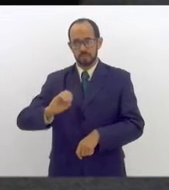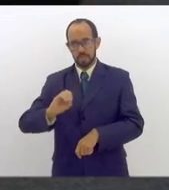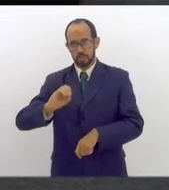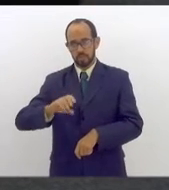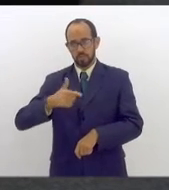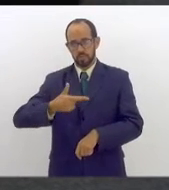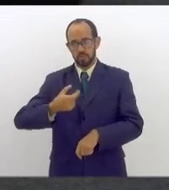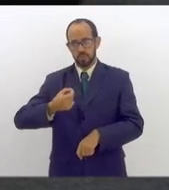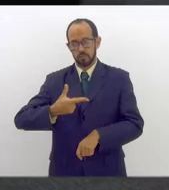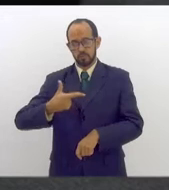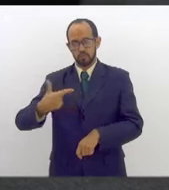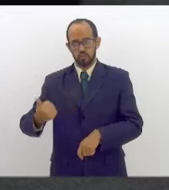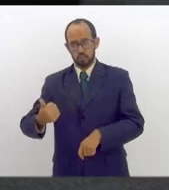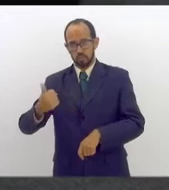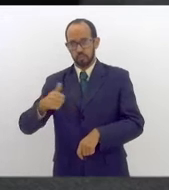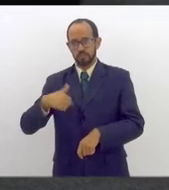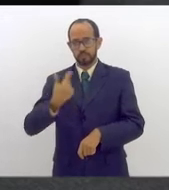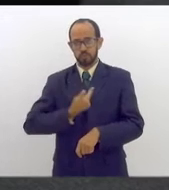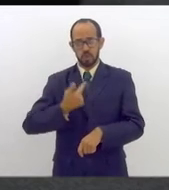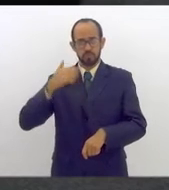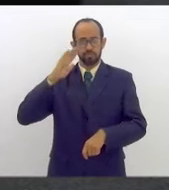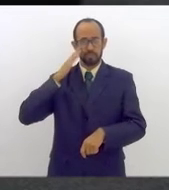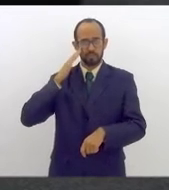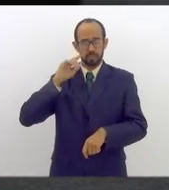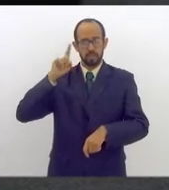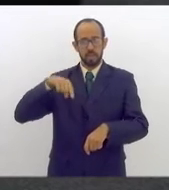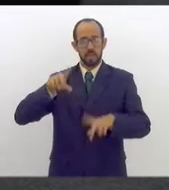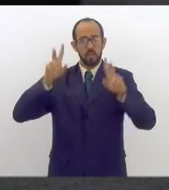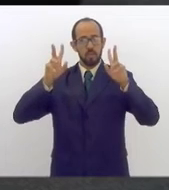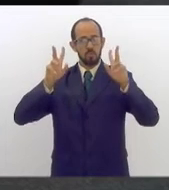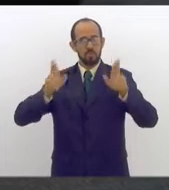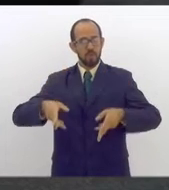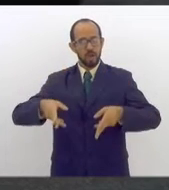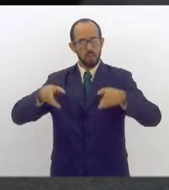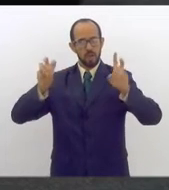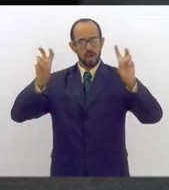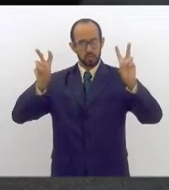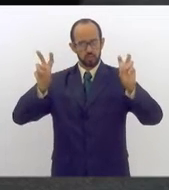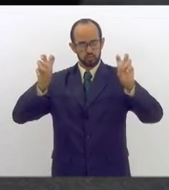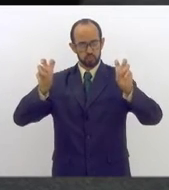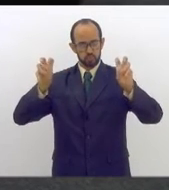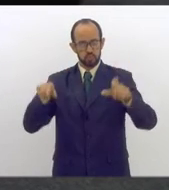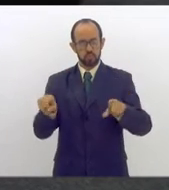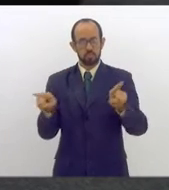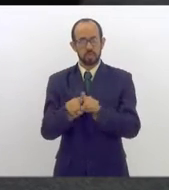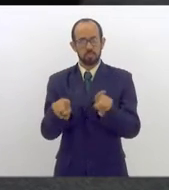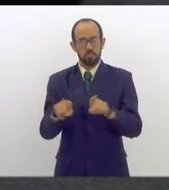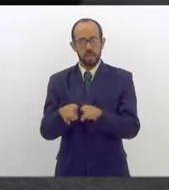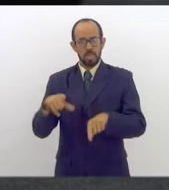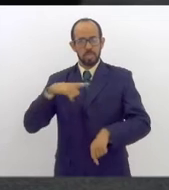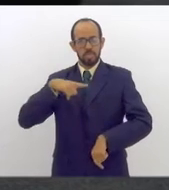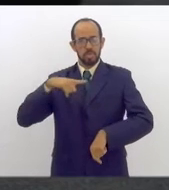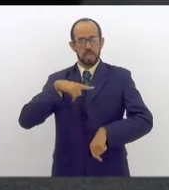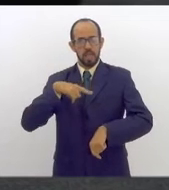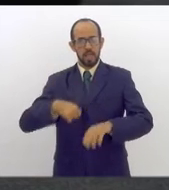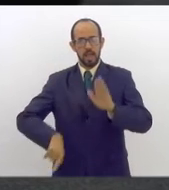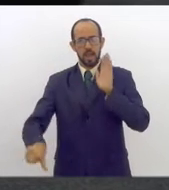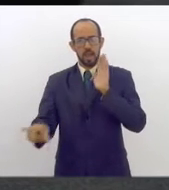2021, que no nosso entendimento trata sobre o mesmo assunto. Além de já haver também a